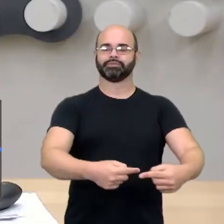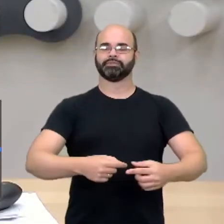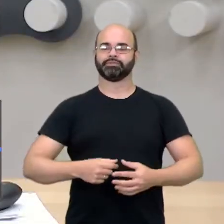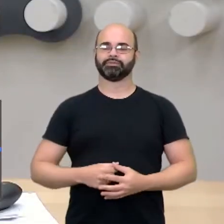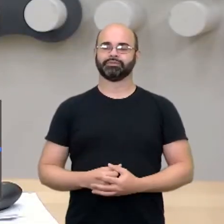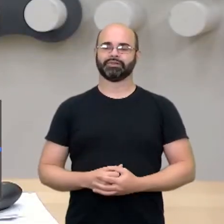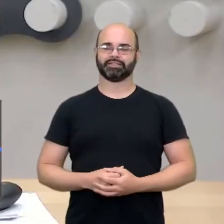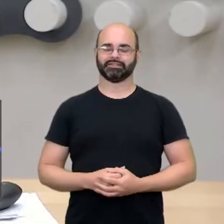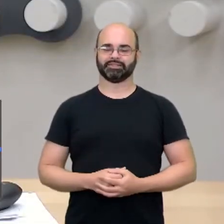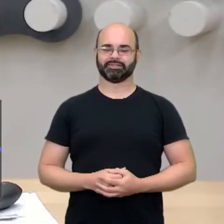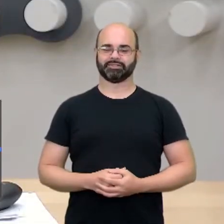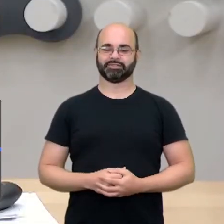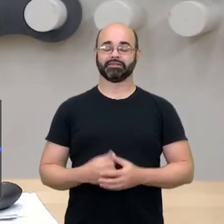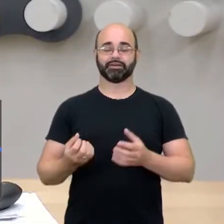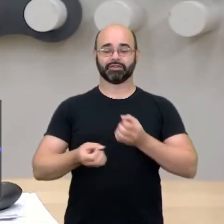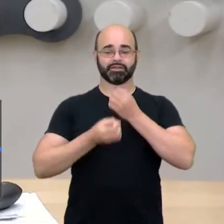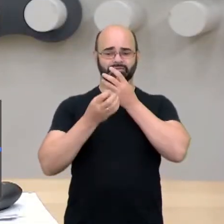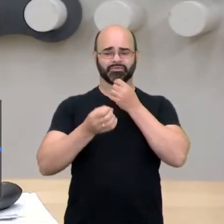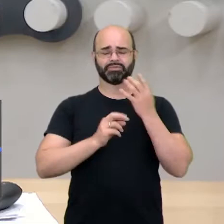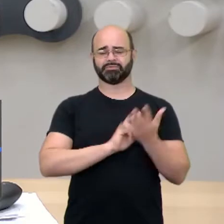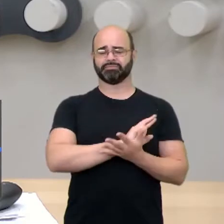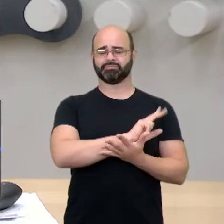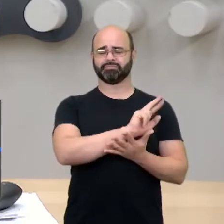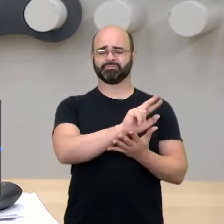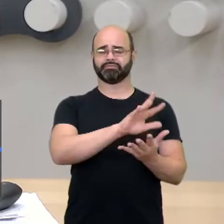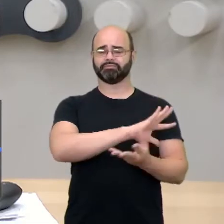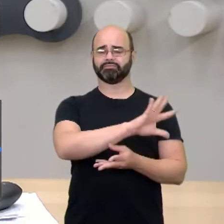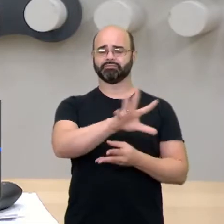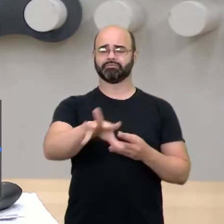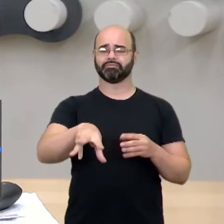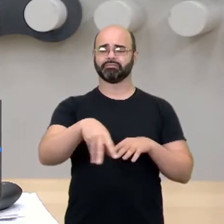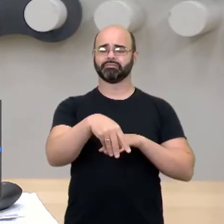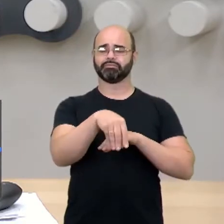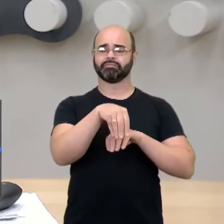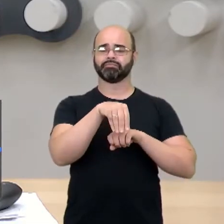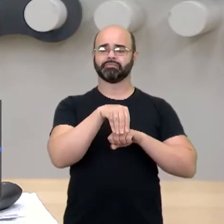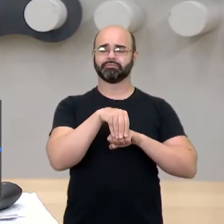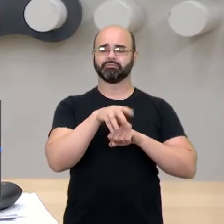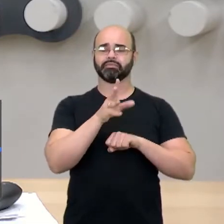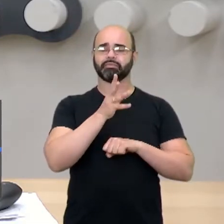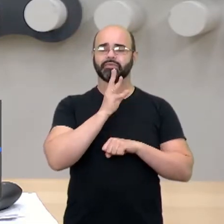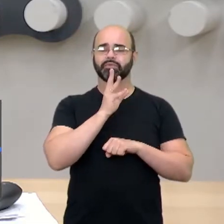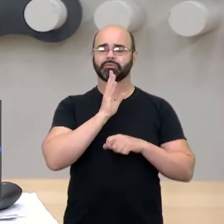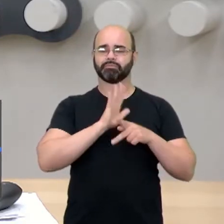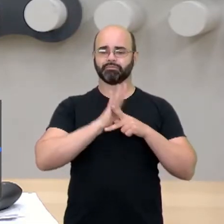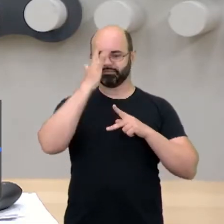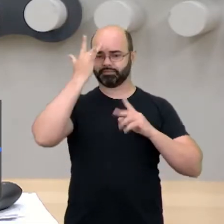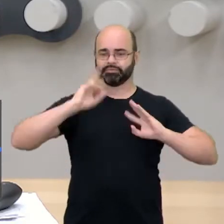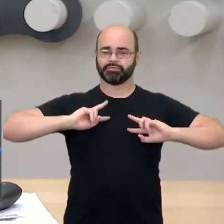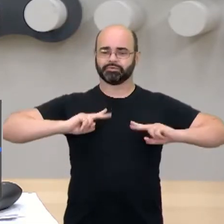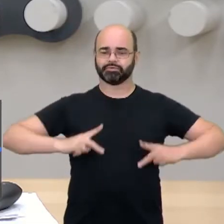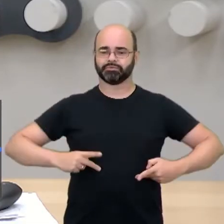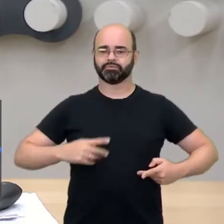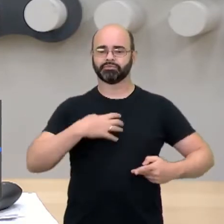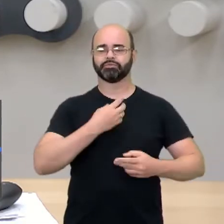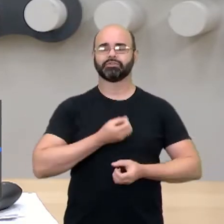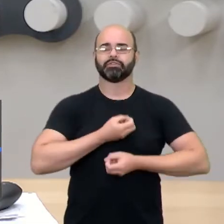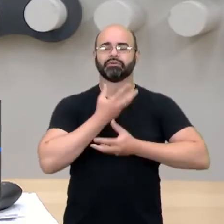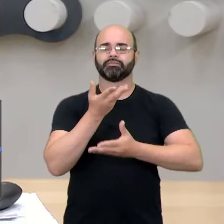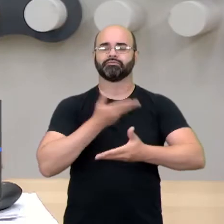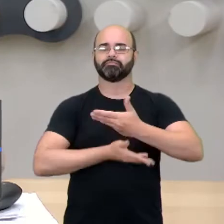de informações dados e saberes relativos é o próprio conhecimento humano que se expressa de diferentes formas